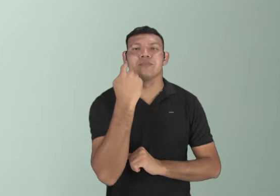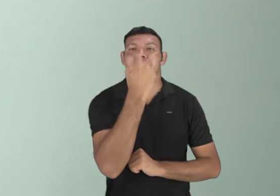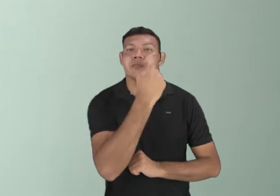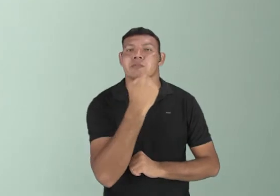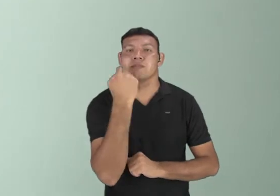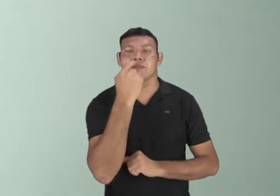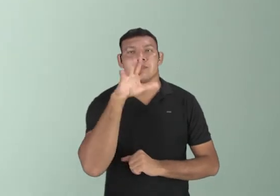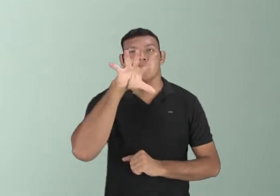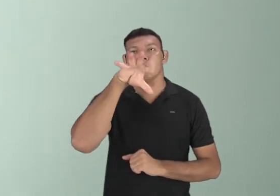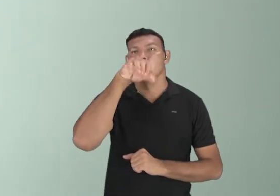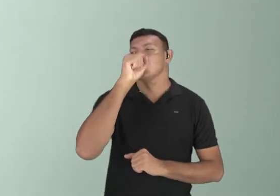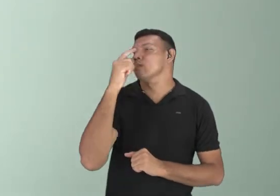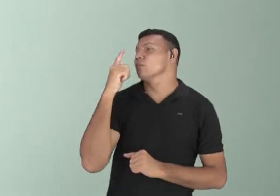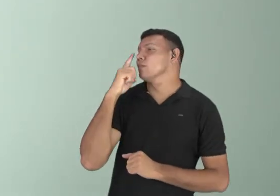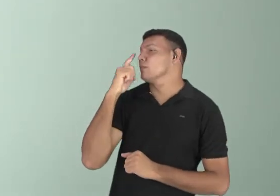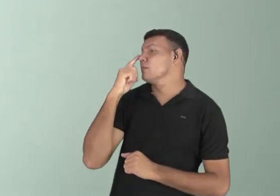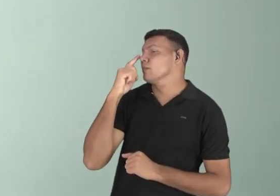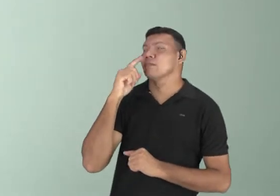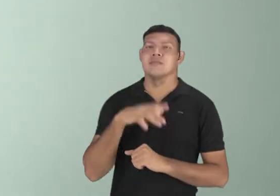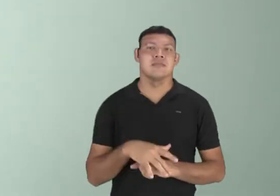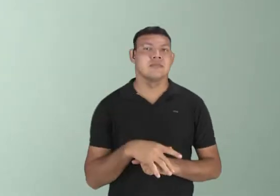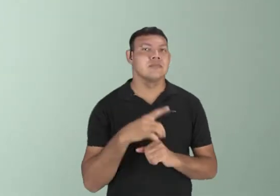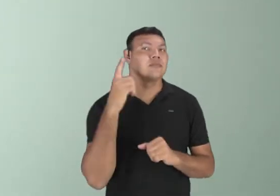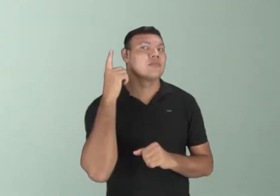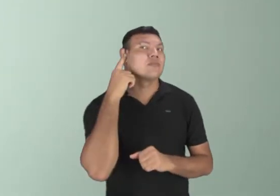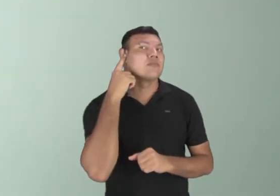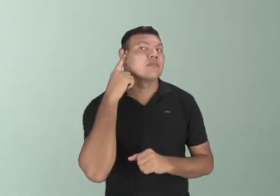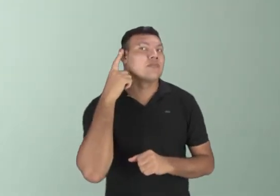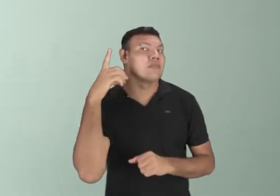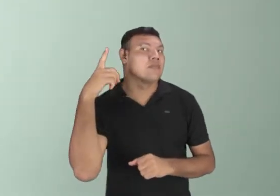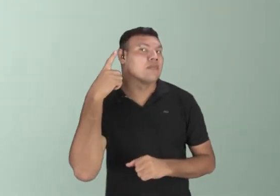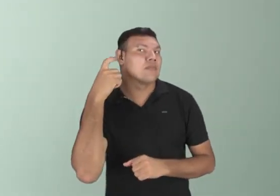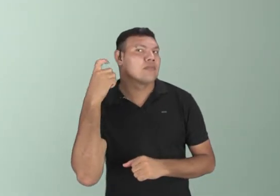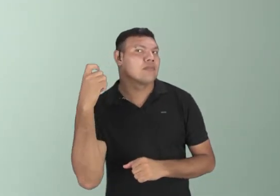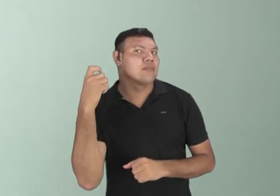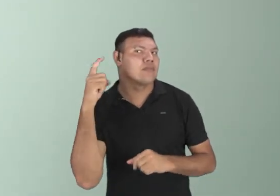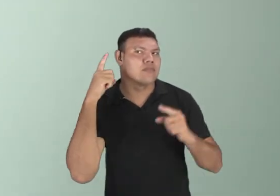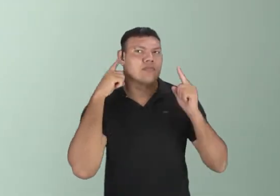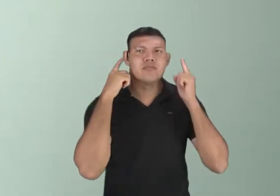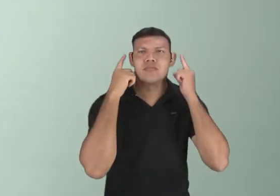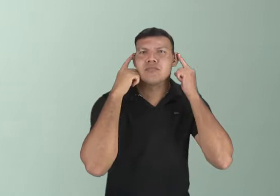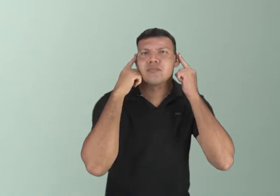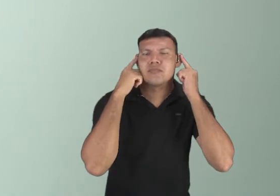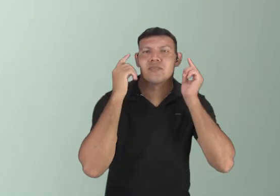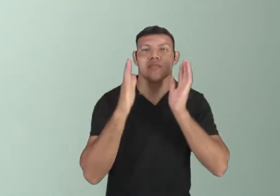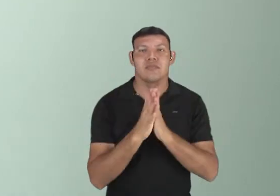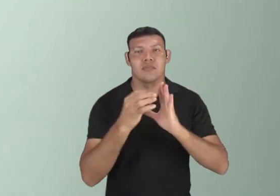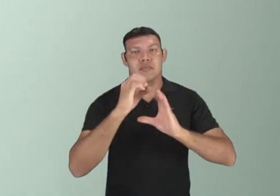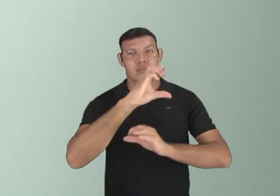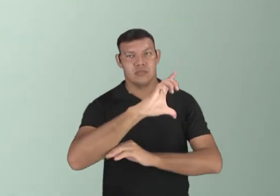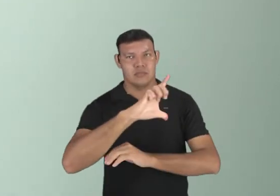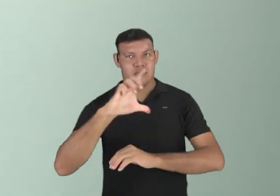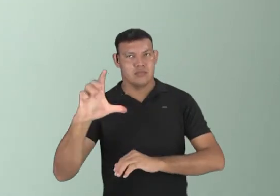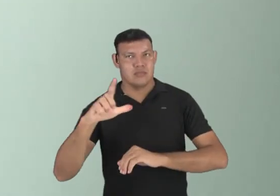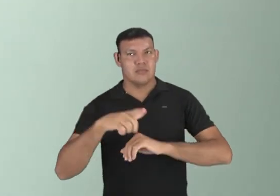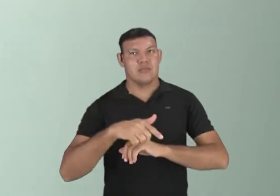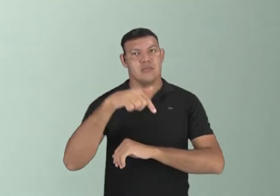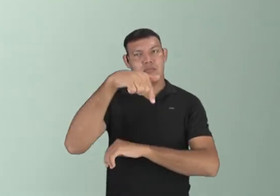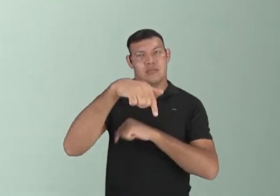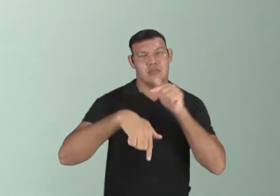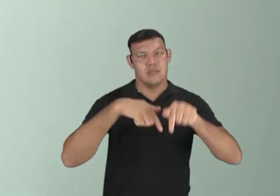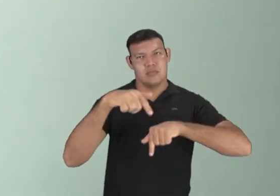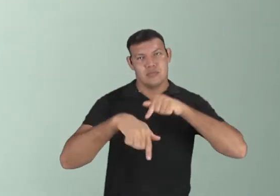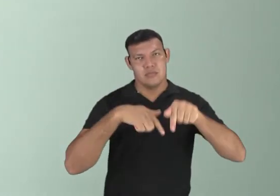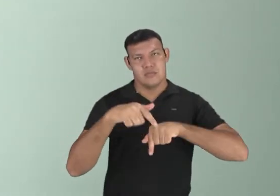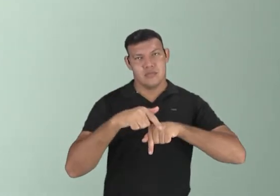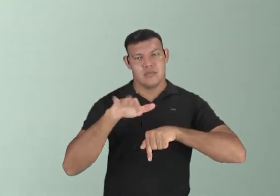no nosso nariz. E na audição, nos nossos ouvidos. Bom, eles podem ser classificados em quimiorreceptores,